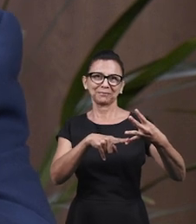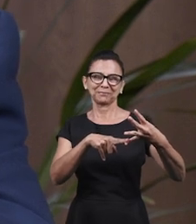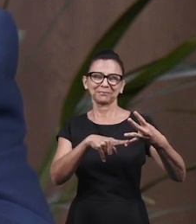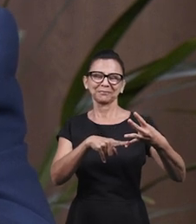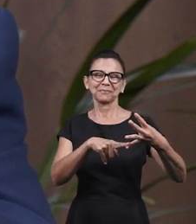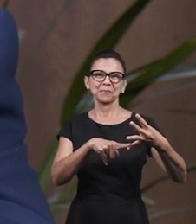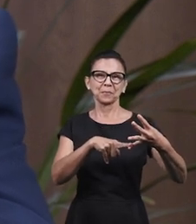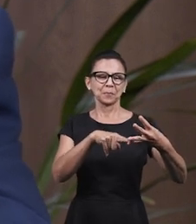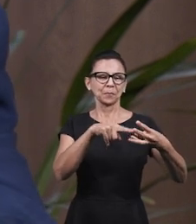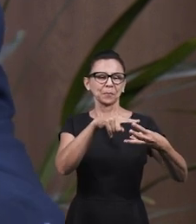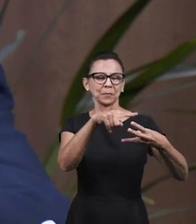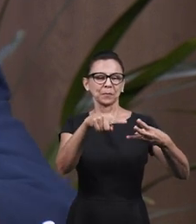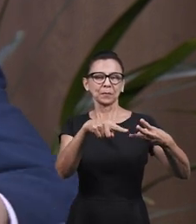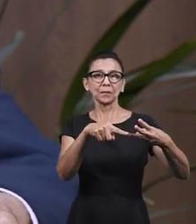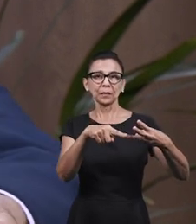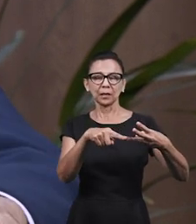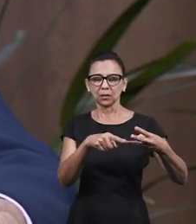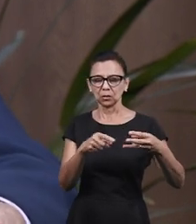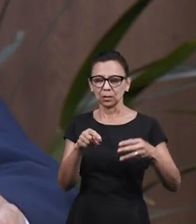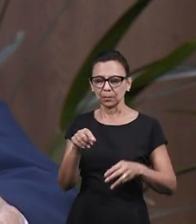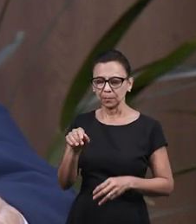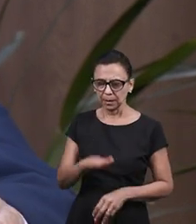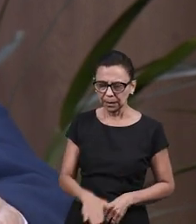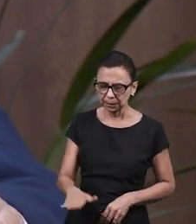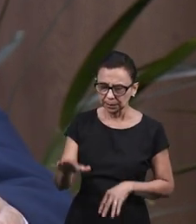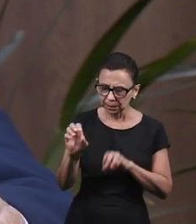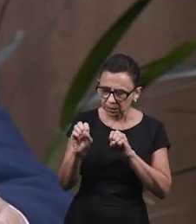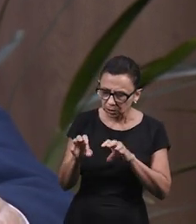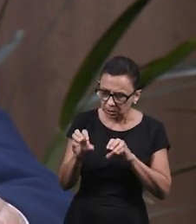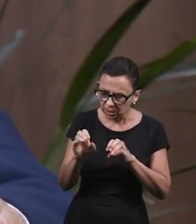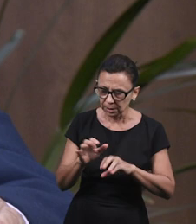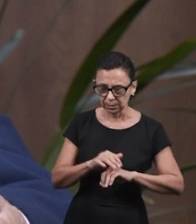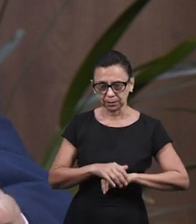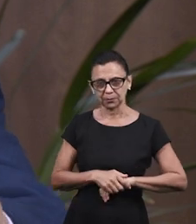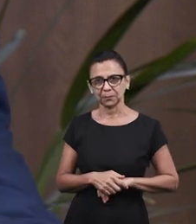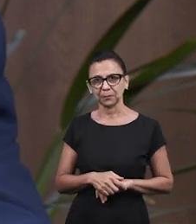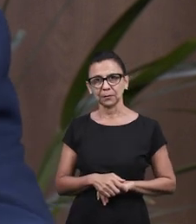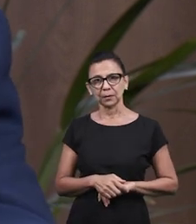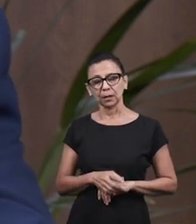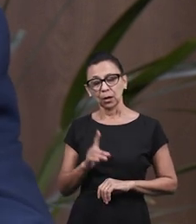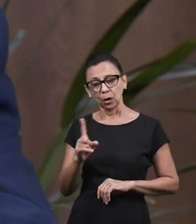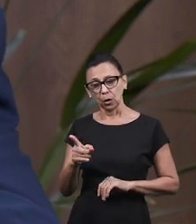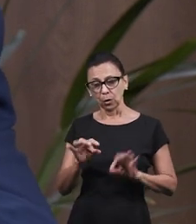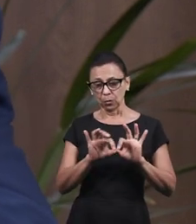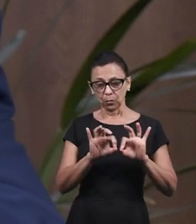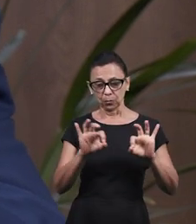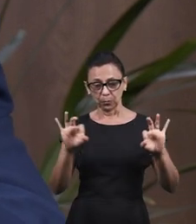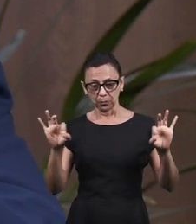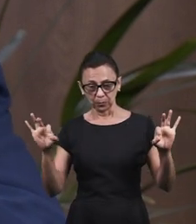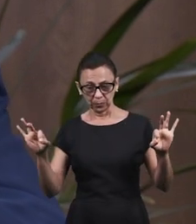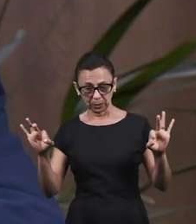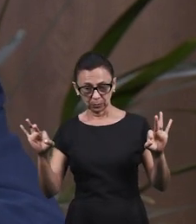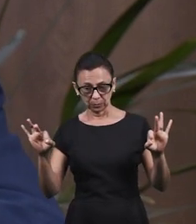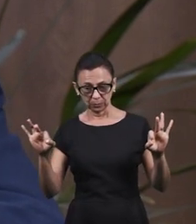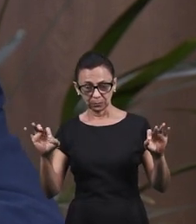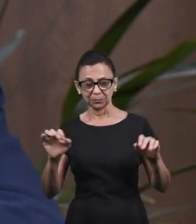São 3 medidas. Que quando a gente fala para criança, a gente até brinca um pouquinho, né? A gente fala